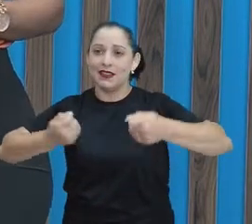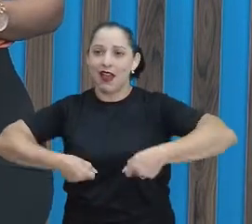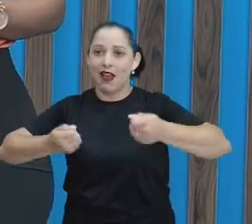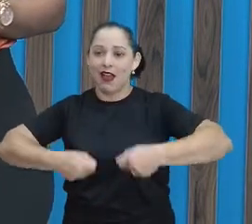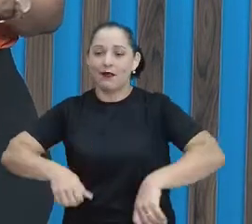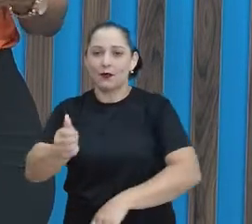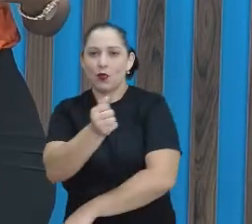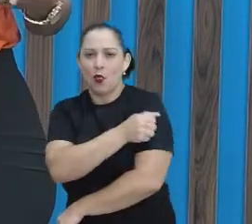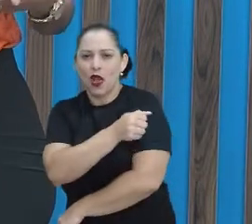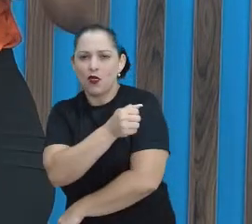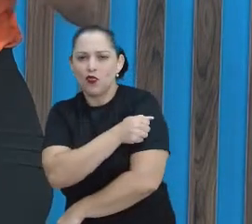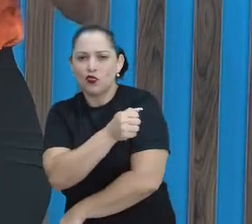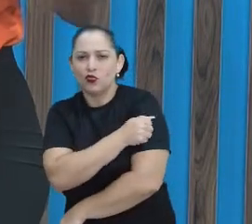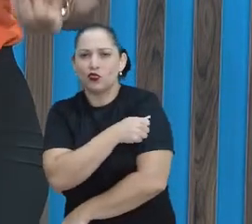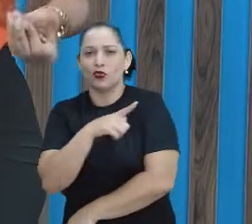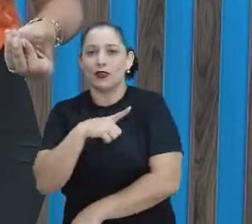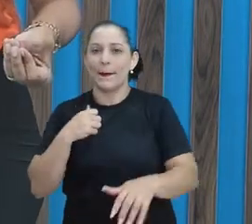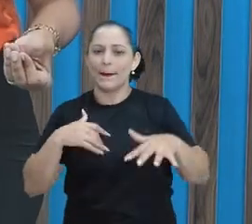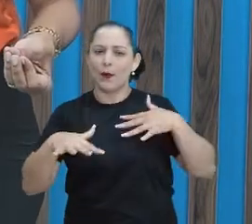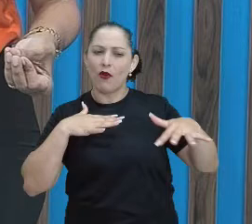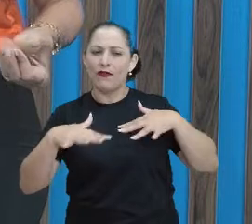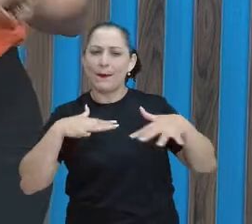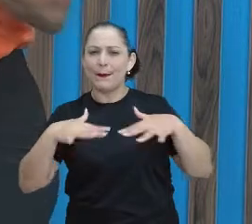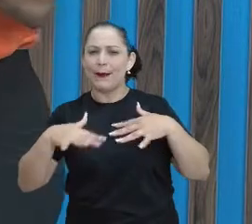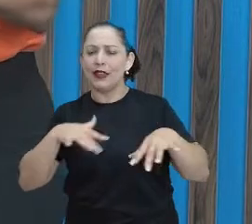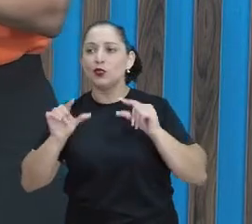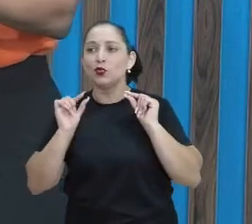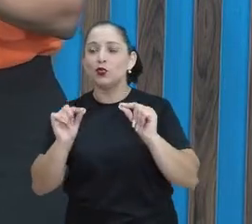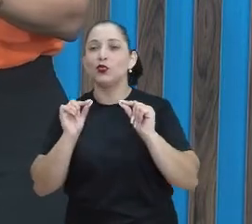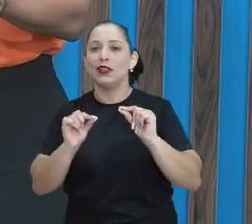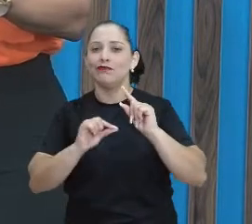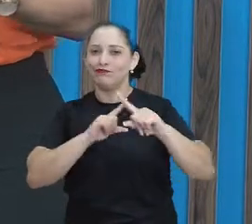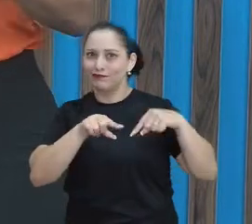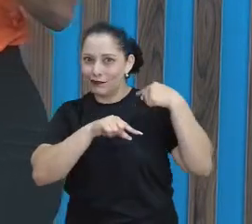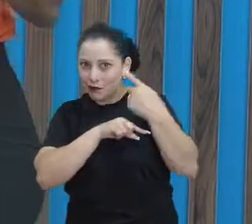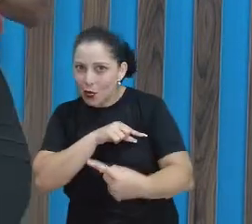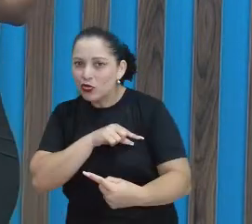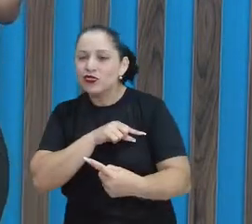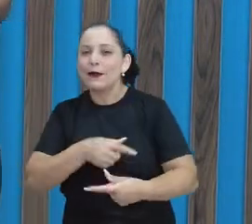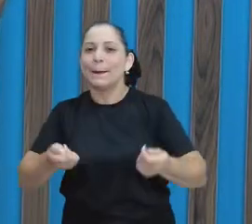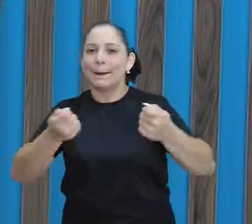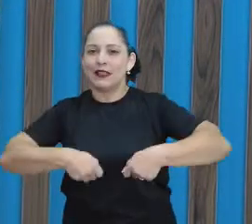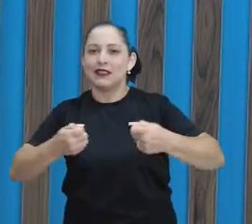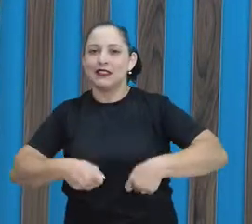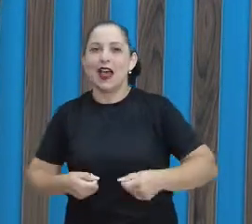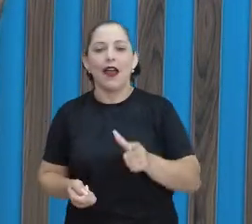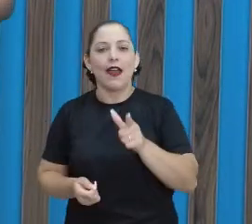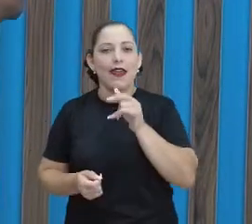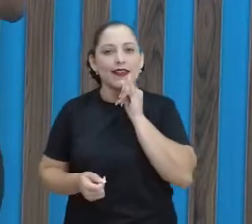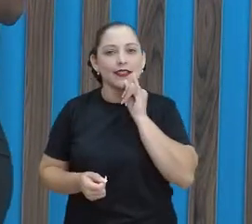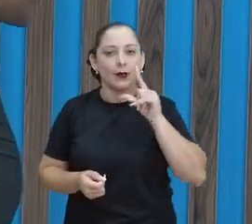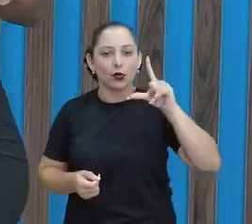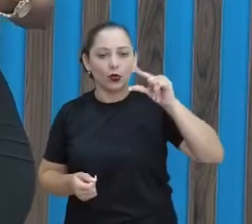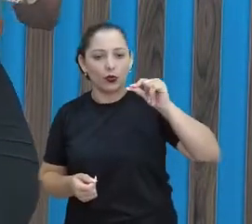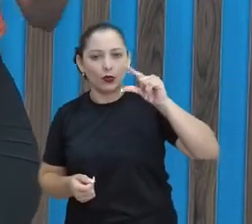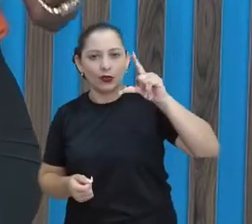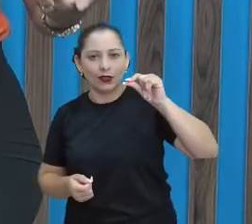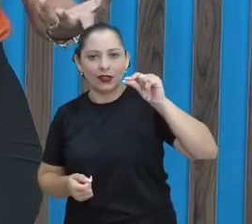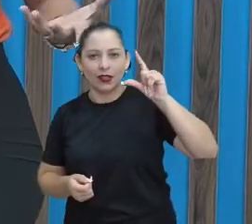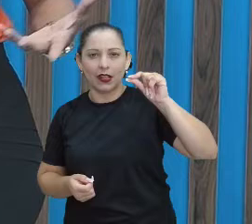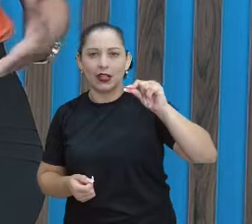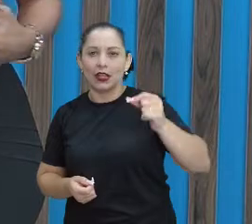esse estudante faça movimento de pinça mais lá na frente. Ele vai precisar segurar o lápis, né? Quando ele estiver